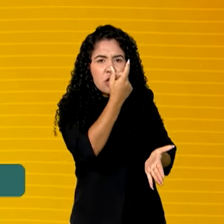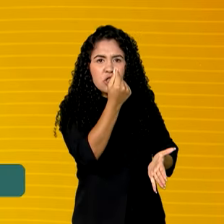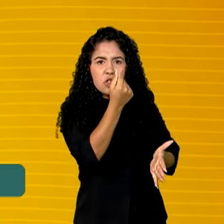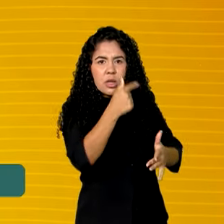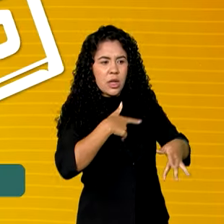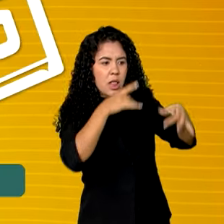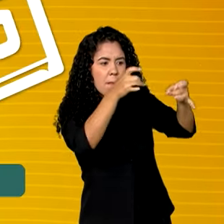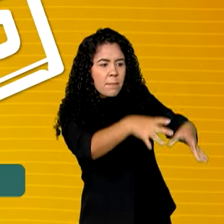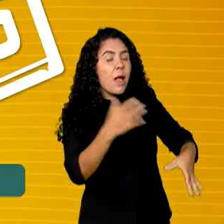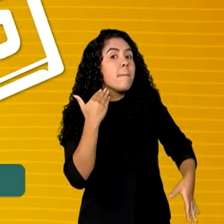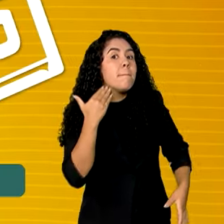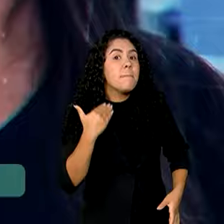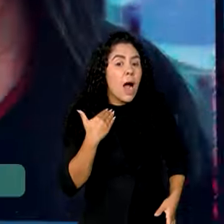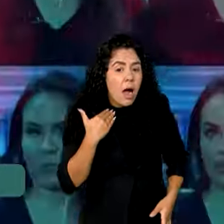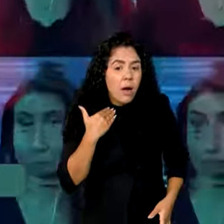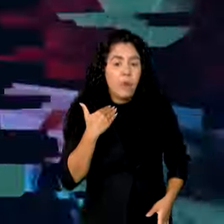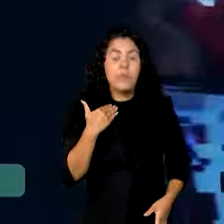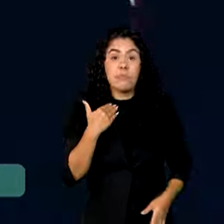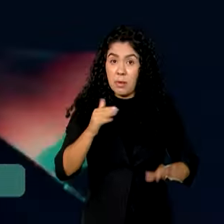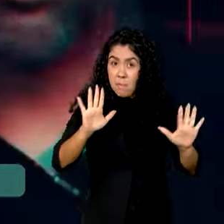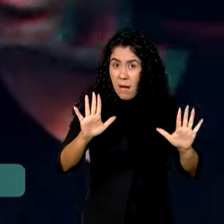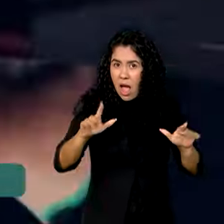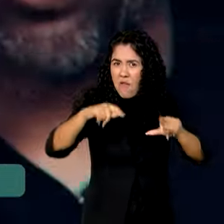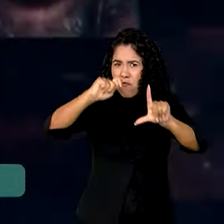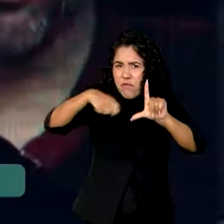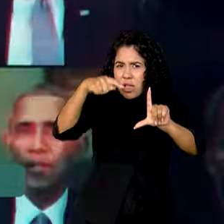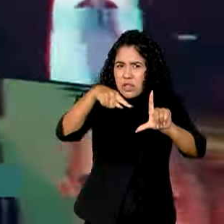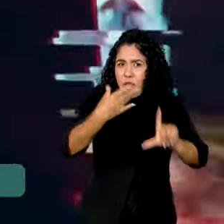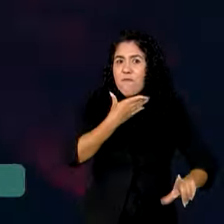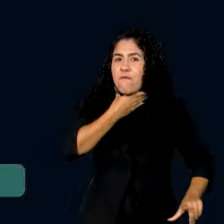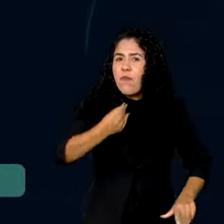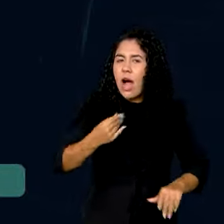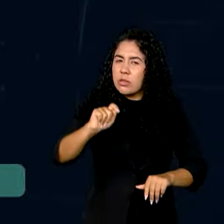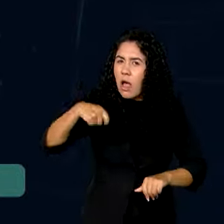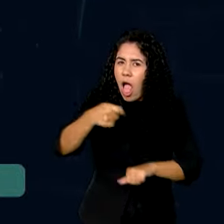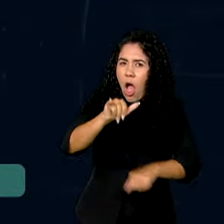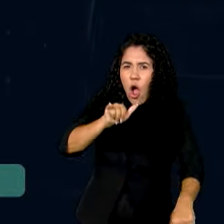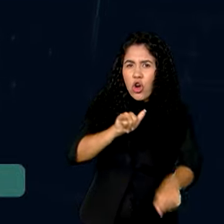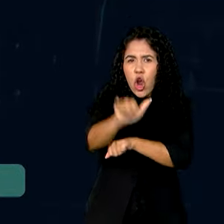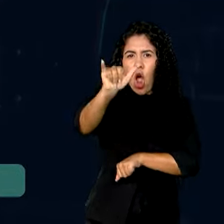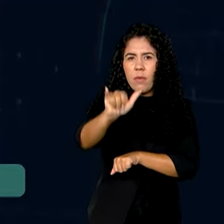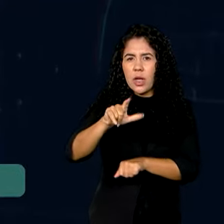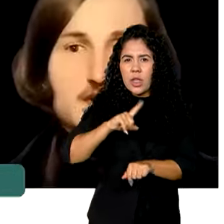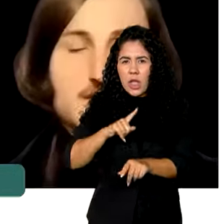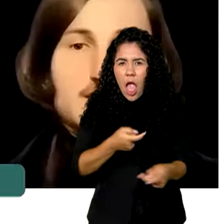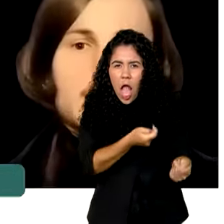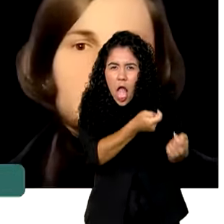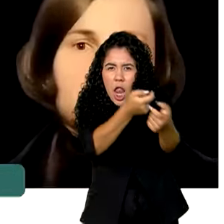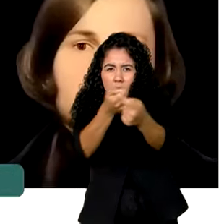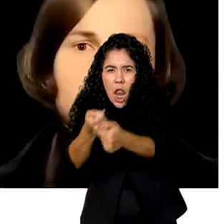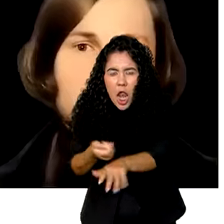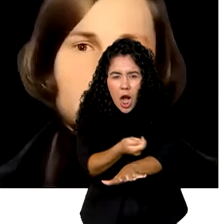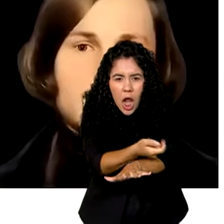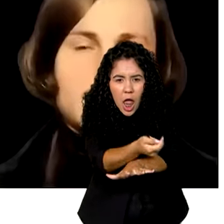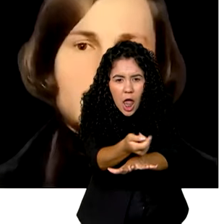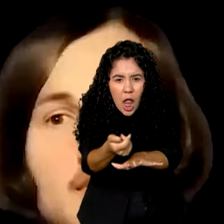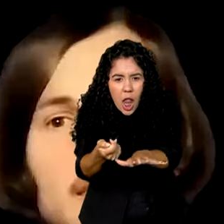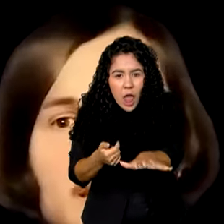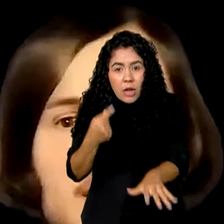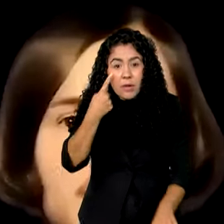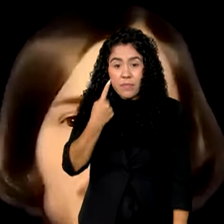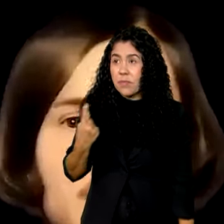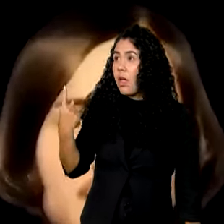em contas de banco o vídeo falso é um golpe sofisticado conhecido como Deep fake Teo em inglês que pode ser